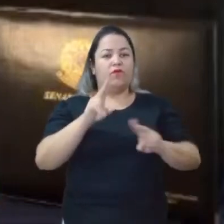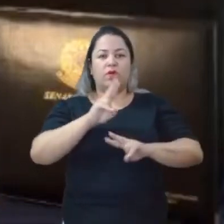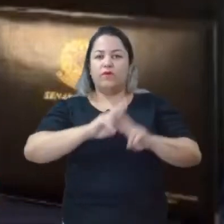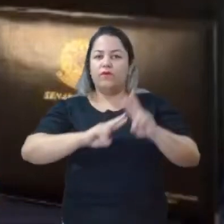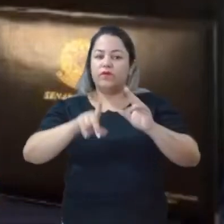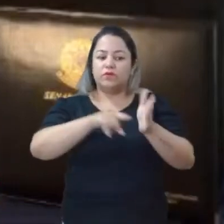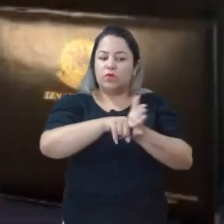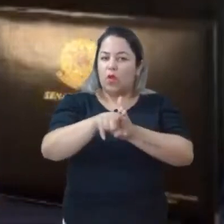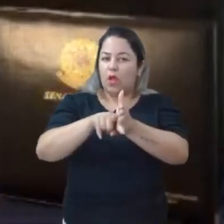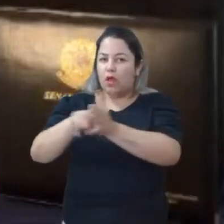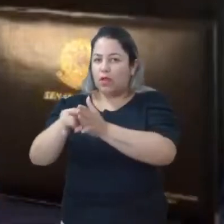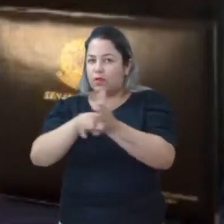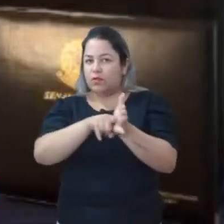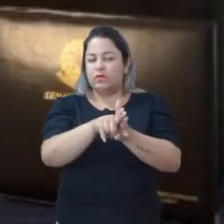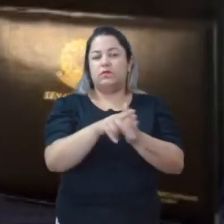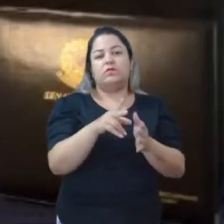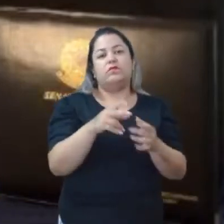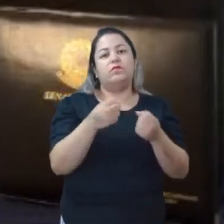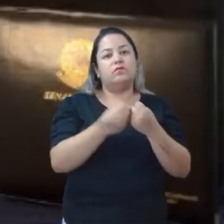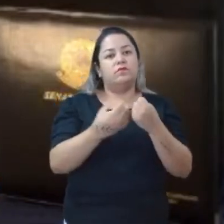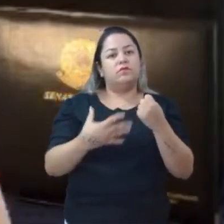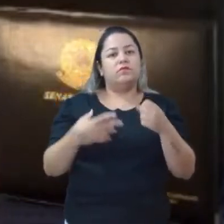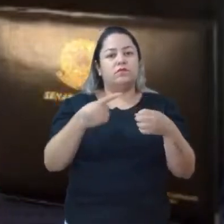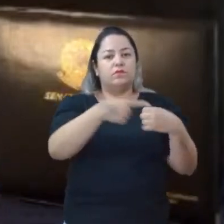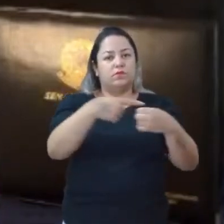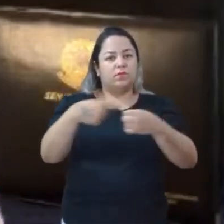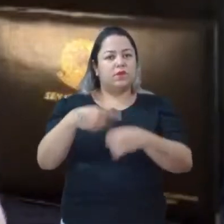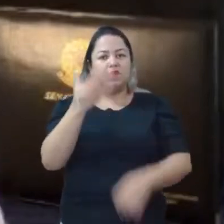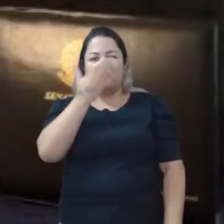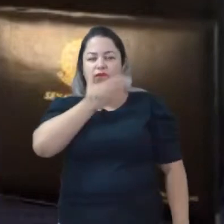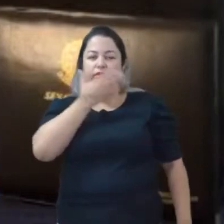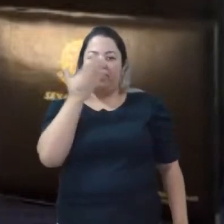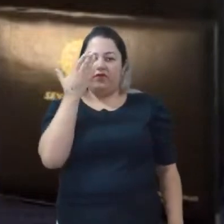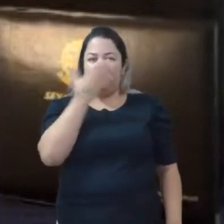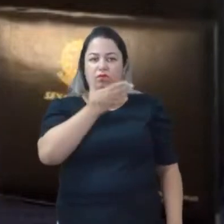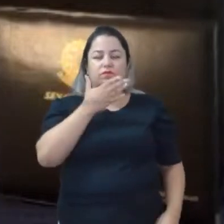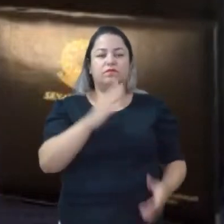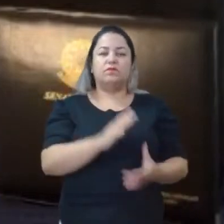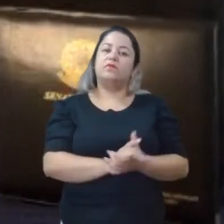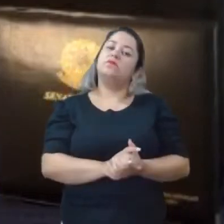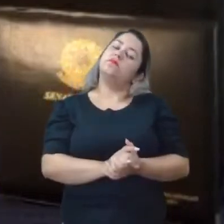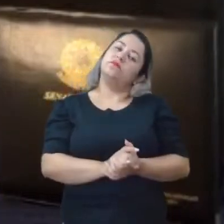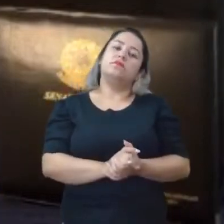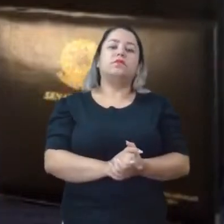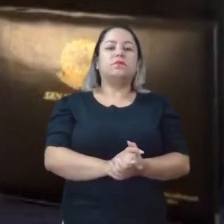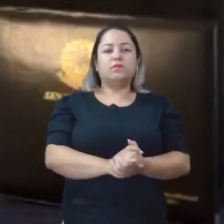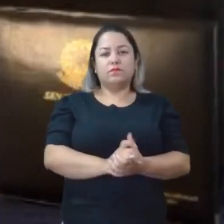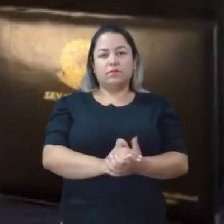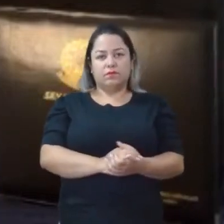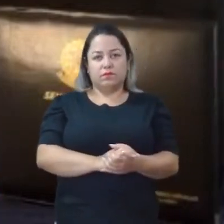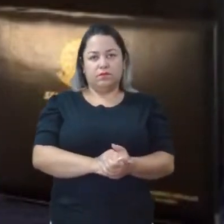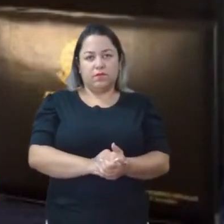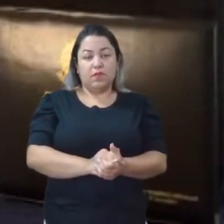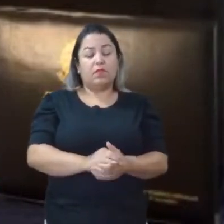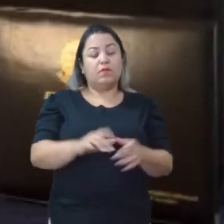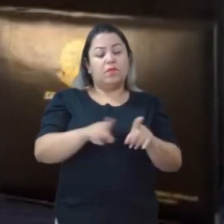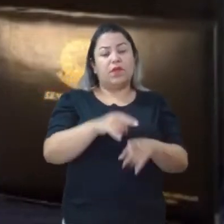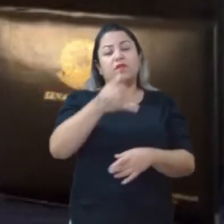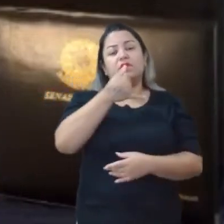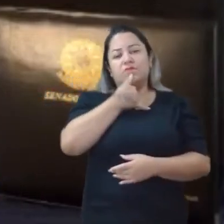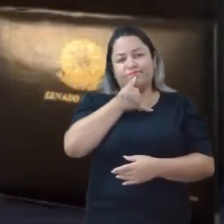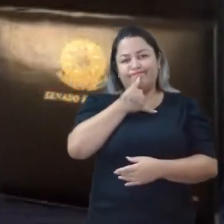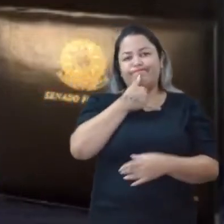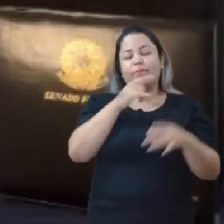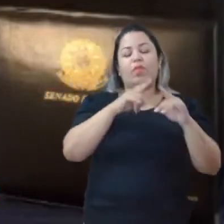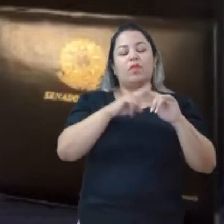visto. Era o comentário da cidade, ninguém viu, ninguém sabe. Então é triste, mas